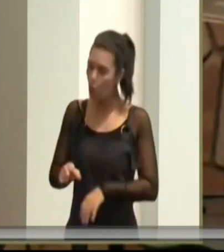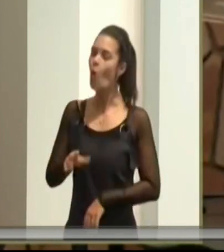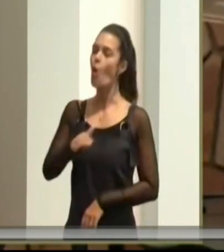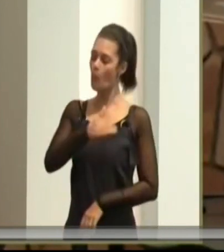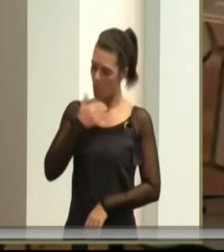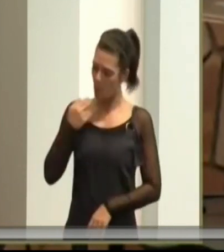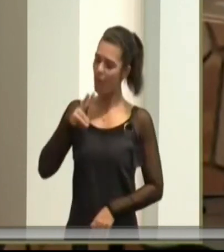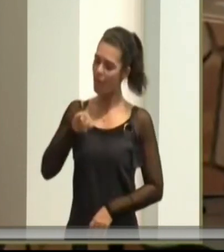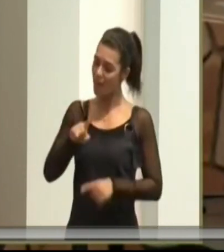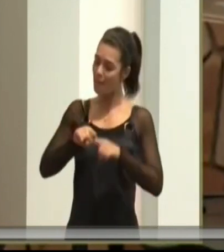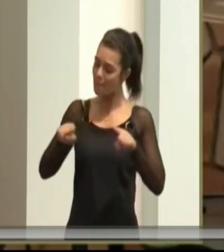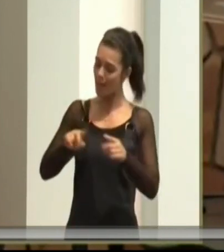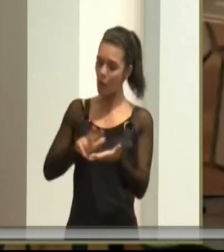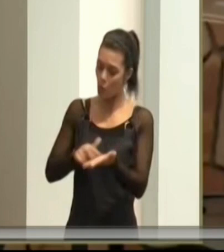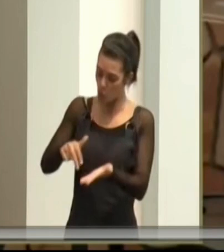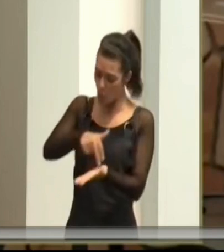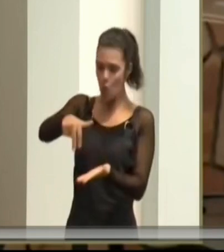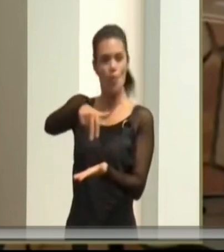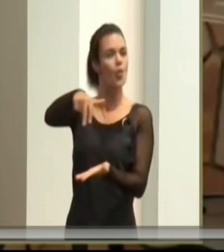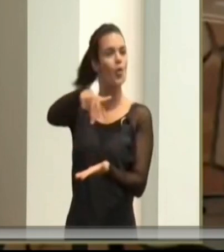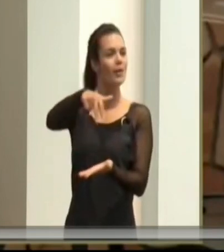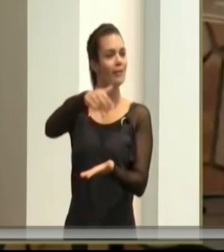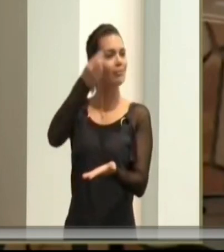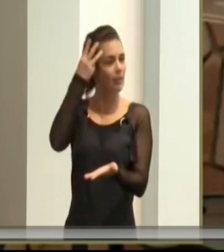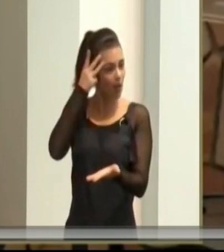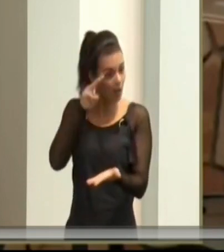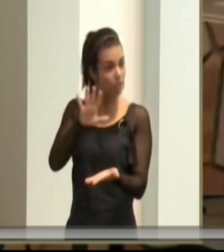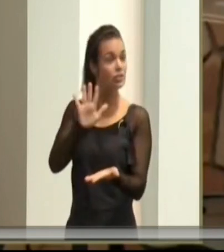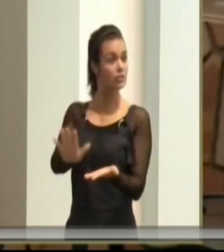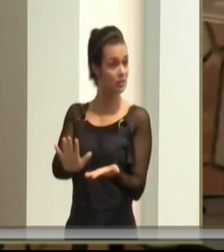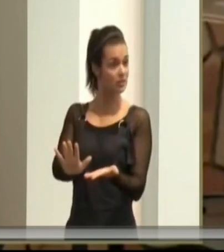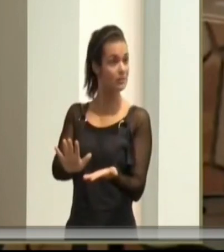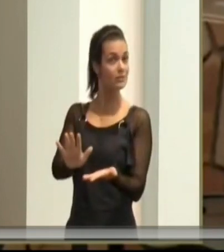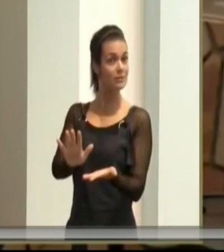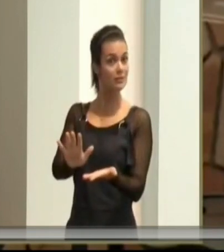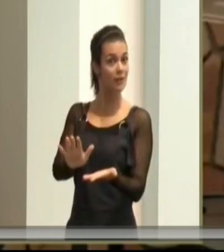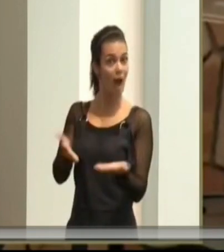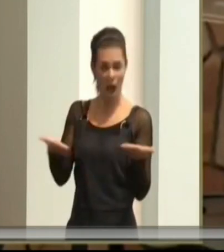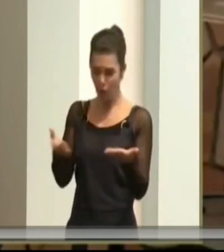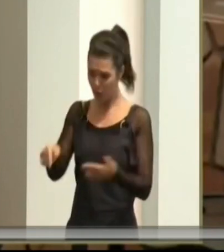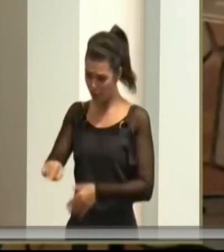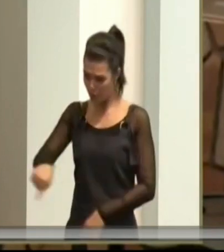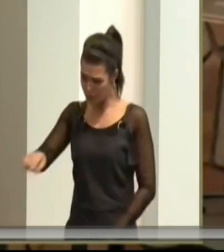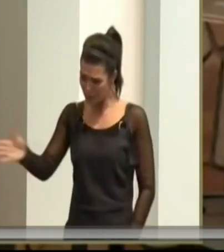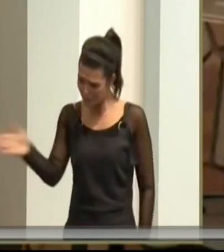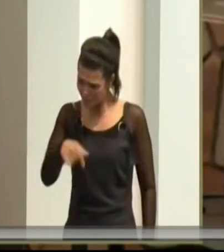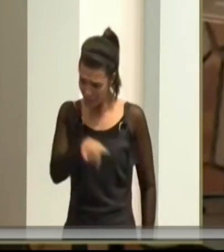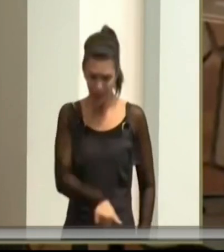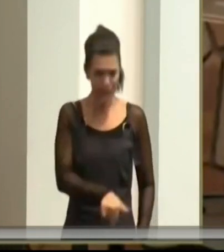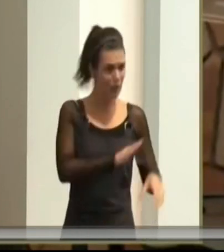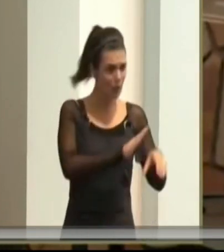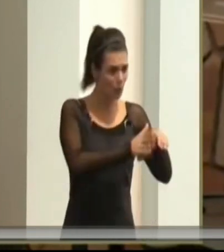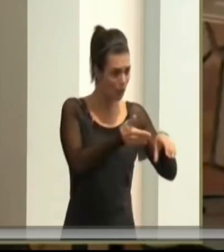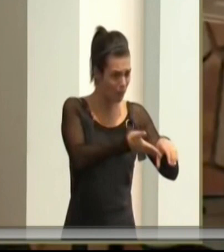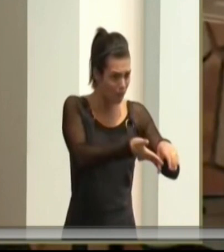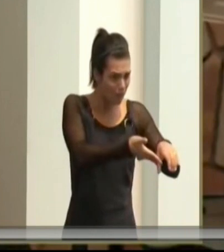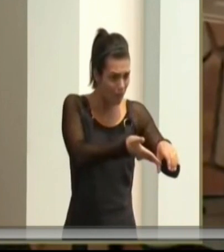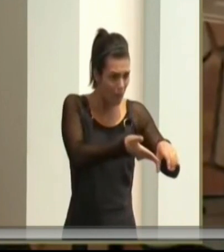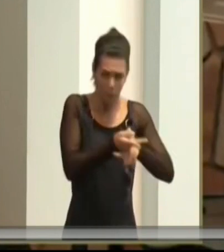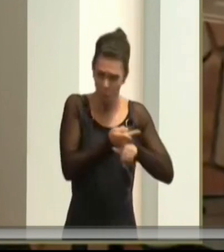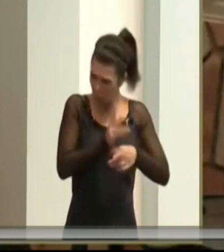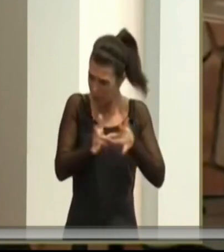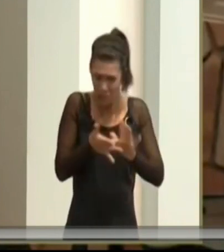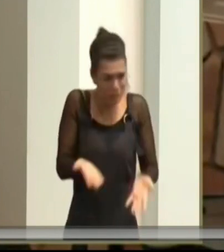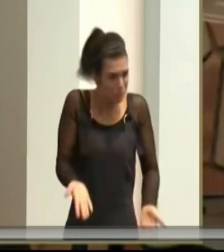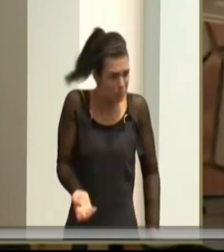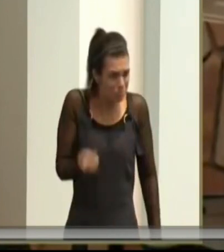crê na ressurreição, terão seus problemas insolúveis e cargas insuportáveis vistos sob uma